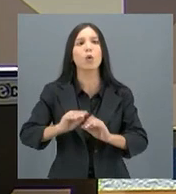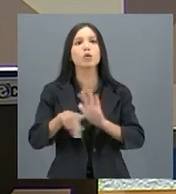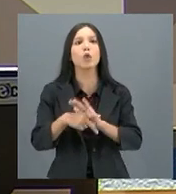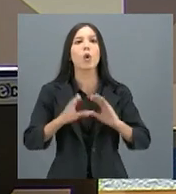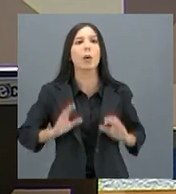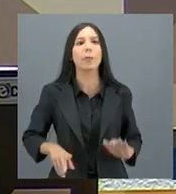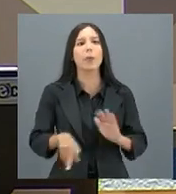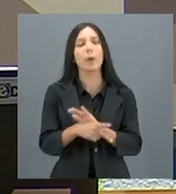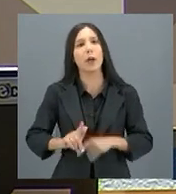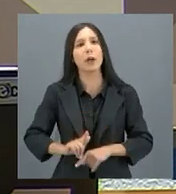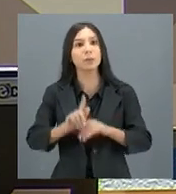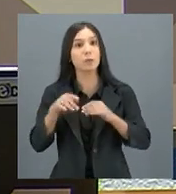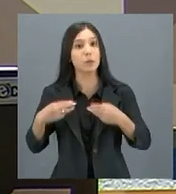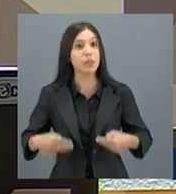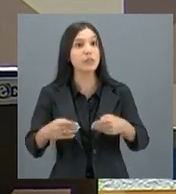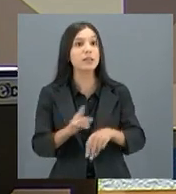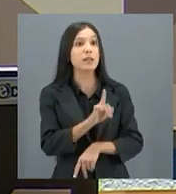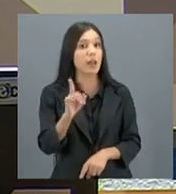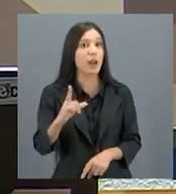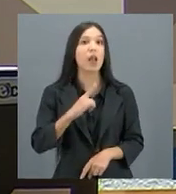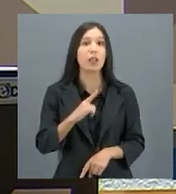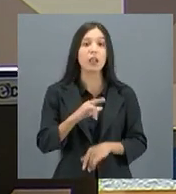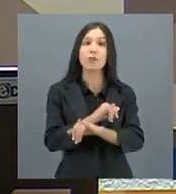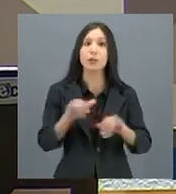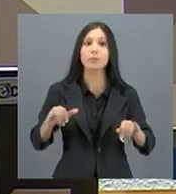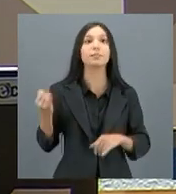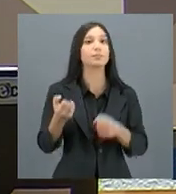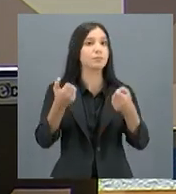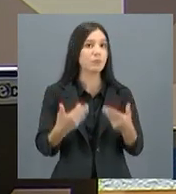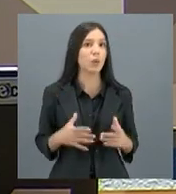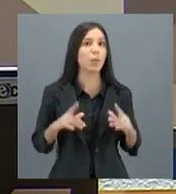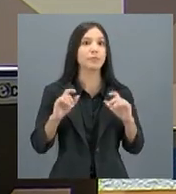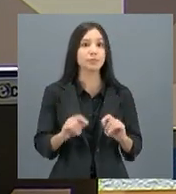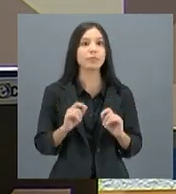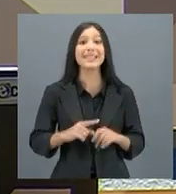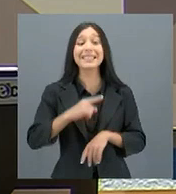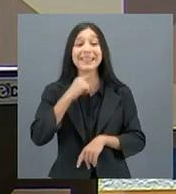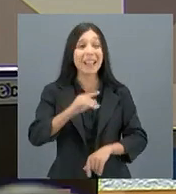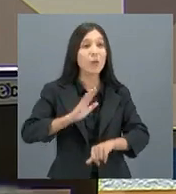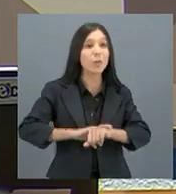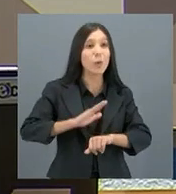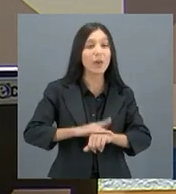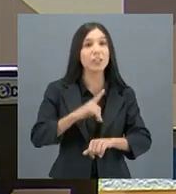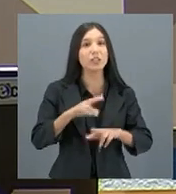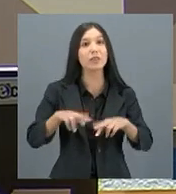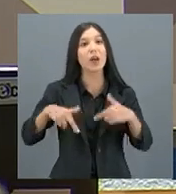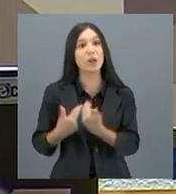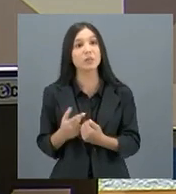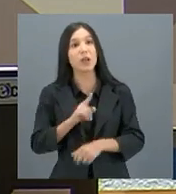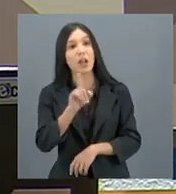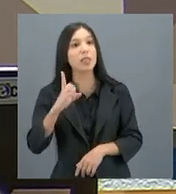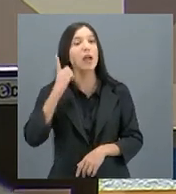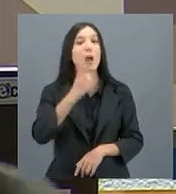comportamento dos agentes do Ministério da Fazenda que foram noticiados. É importante que se diga, em nenhum momento, eu tive reuniões com o deputado, em